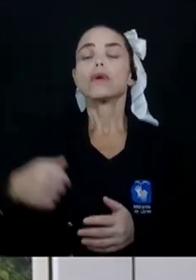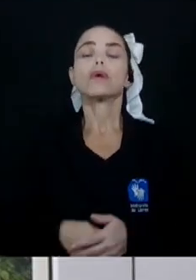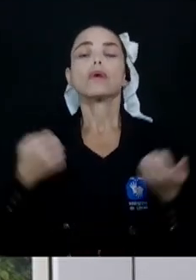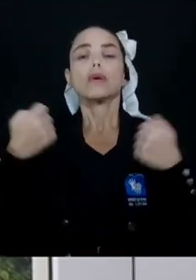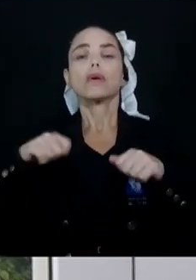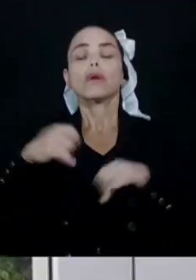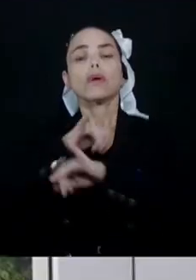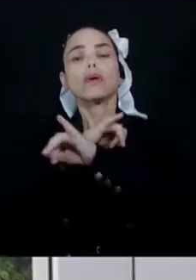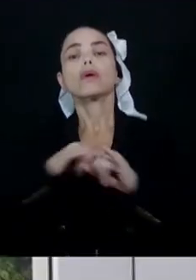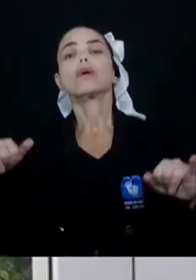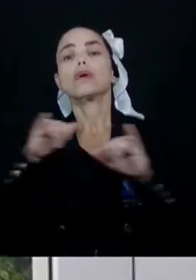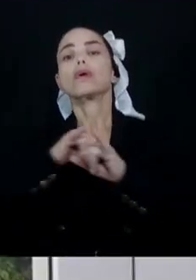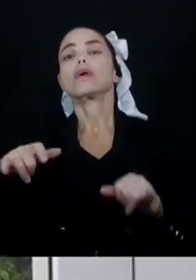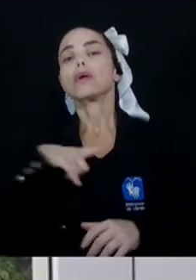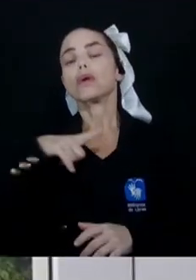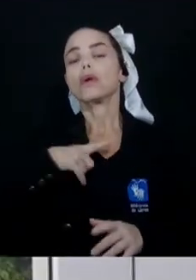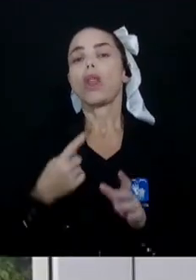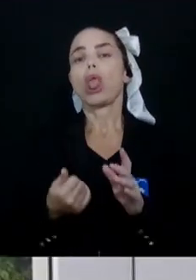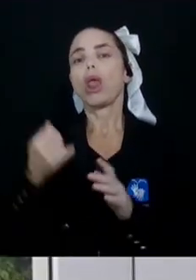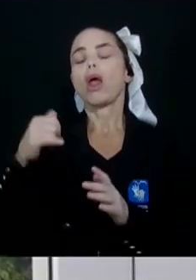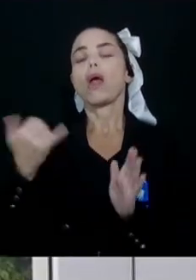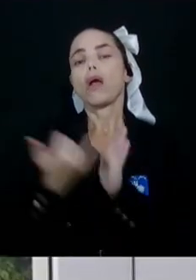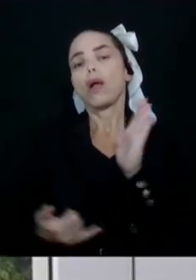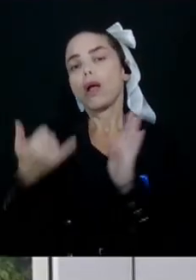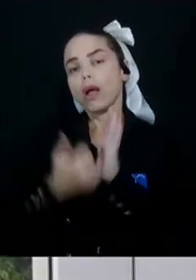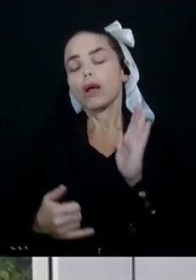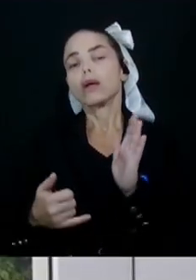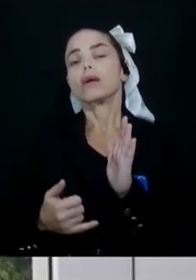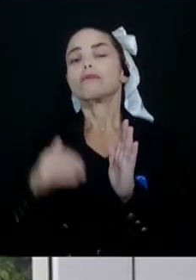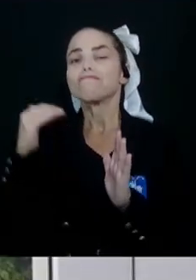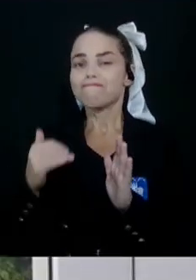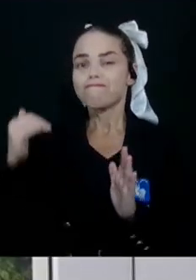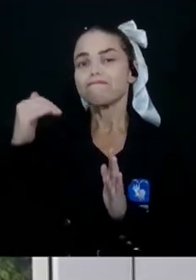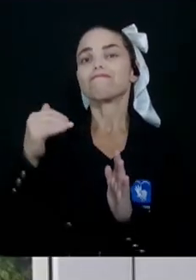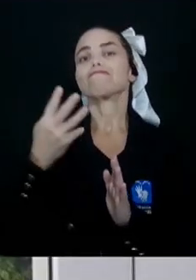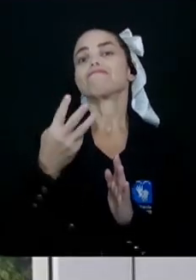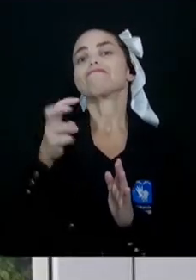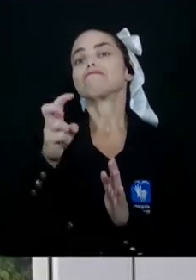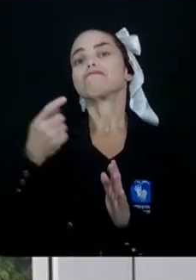obteve rendimentos tributáveis acima de R$